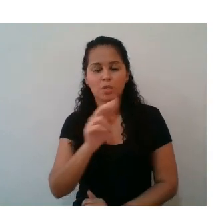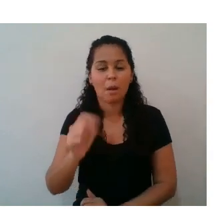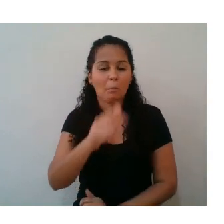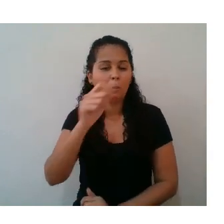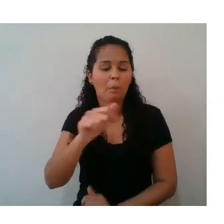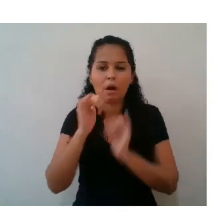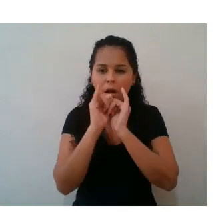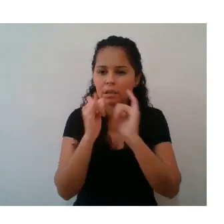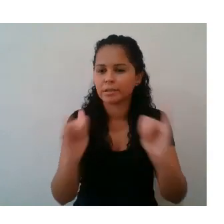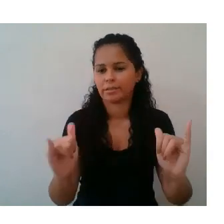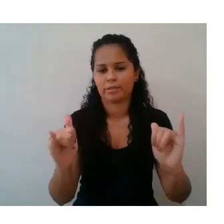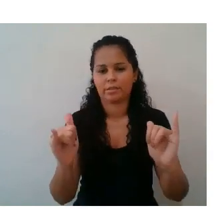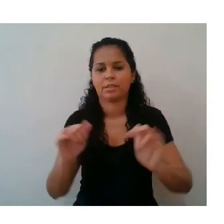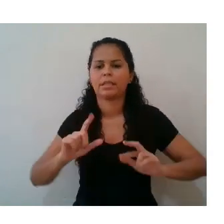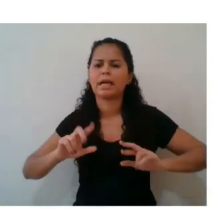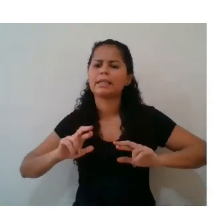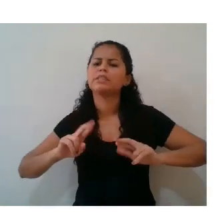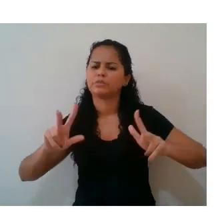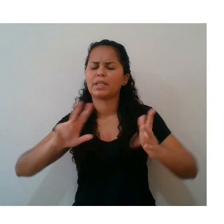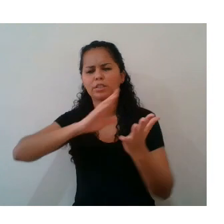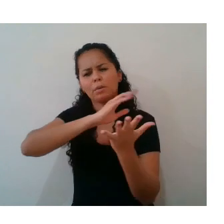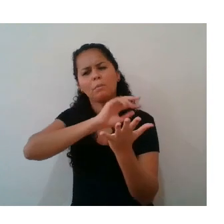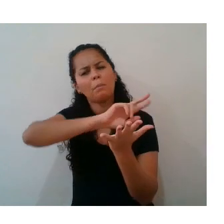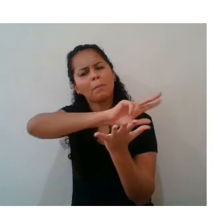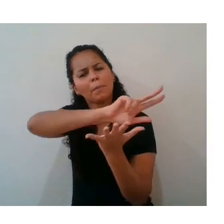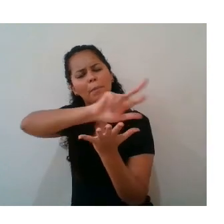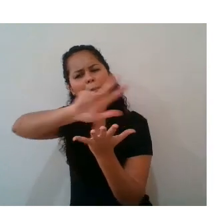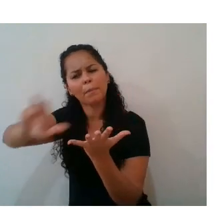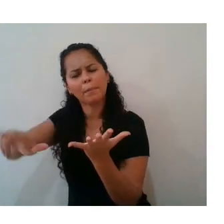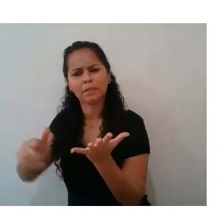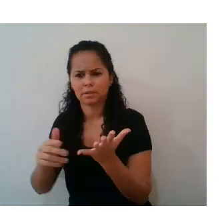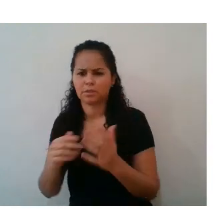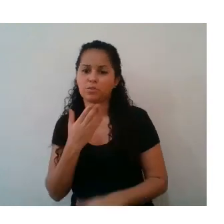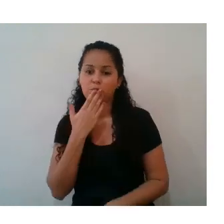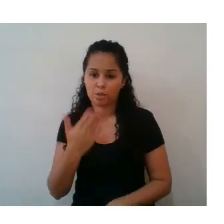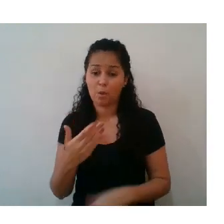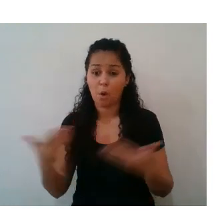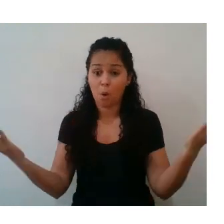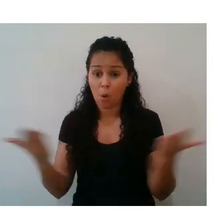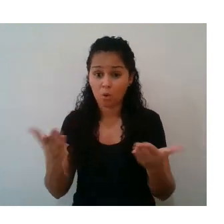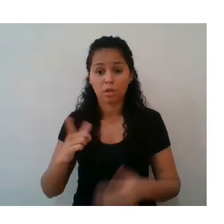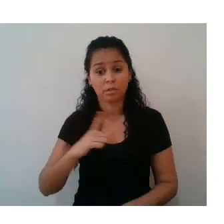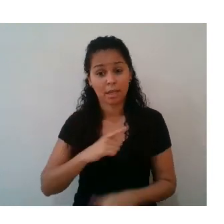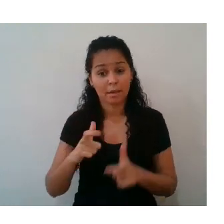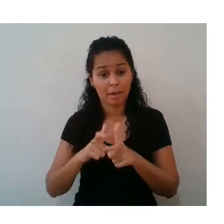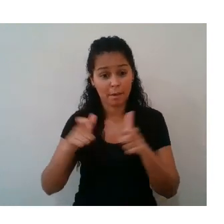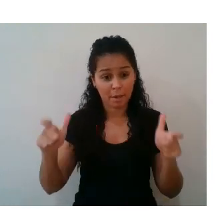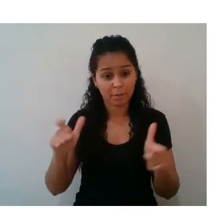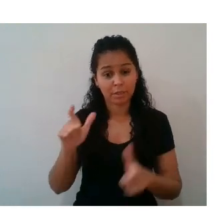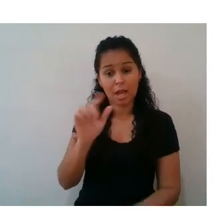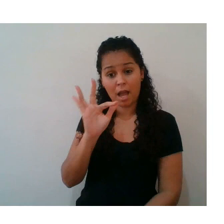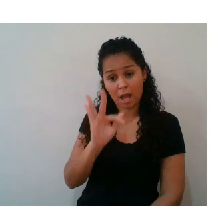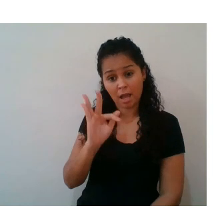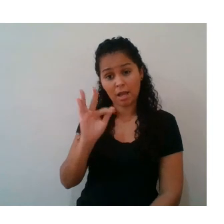precisávamos disso. E nós temos diferentes classificações. Hoje em dia, é muito incomum que eu veja aparelhos com esse F